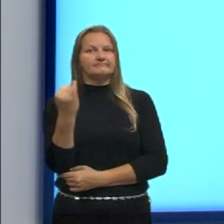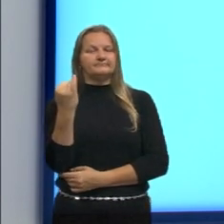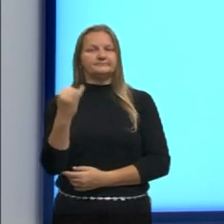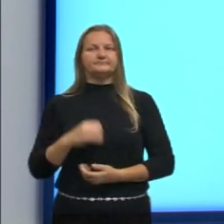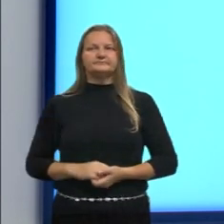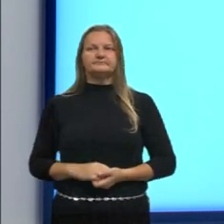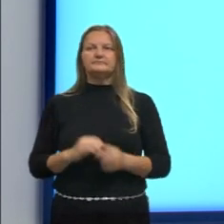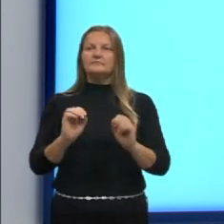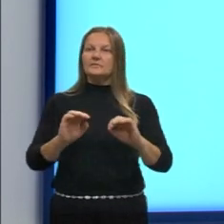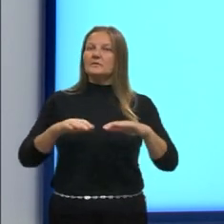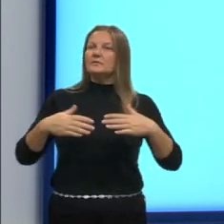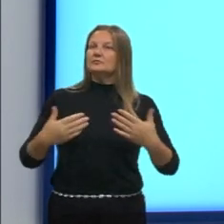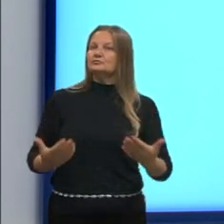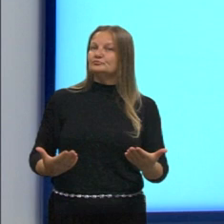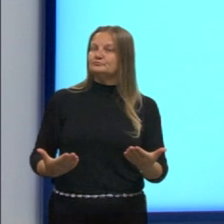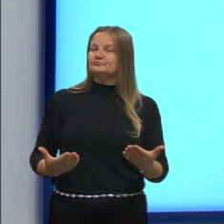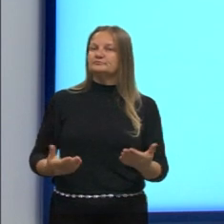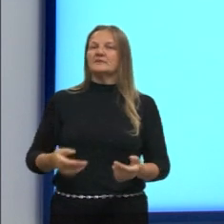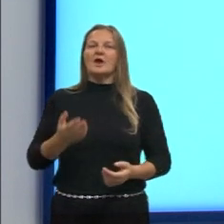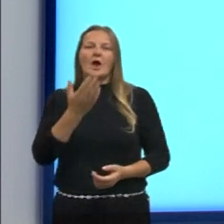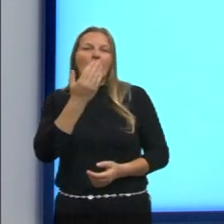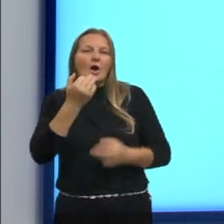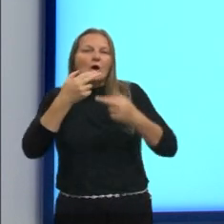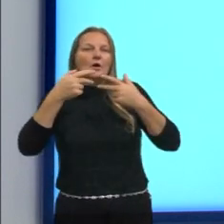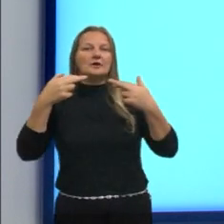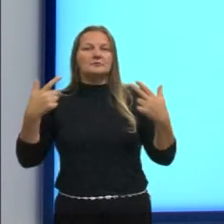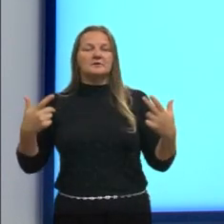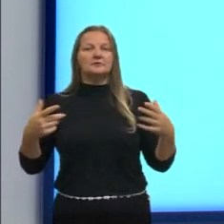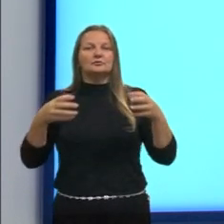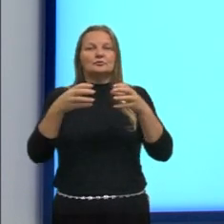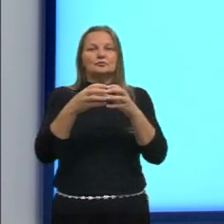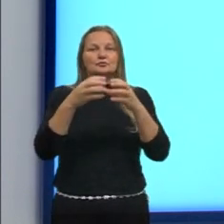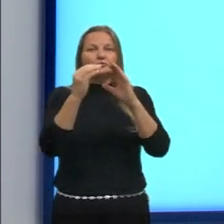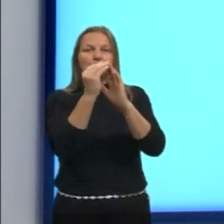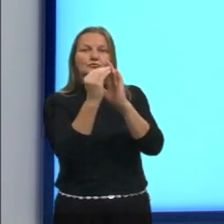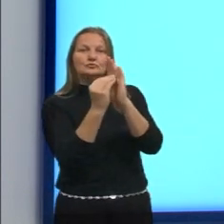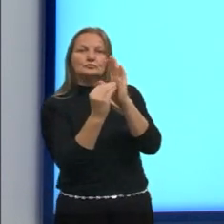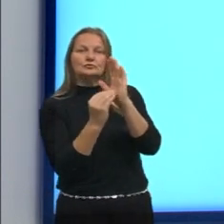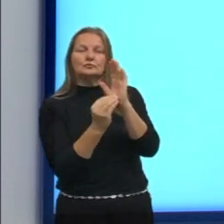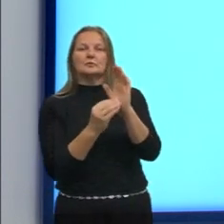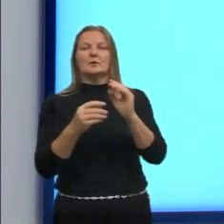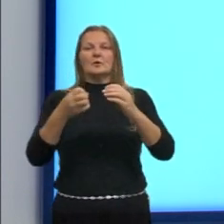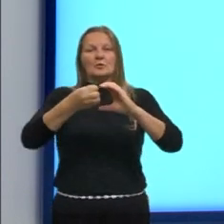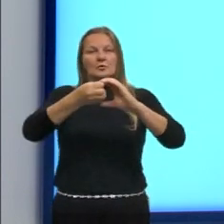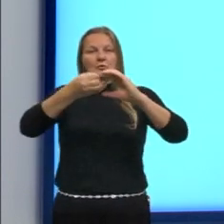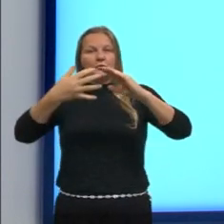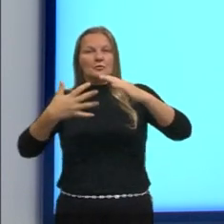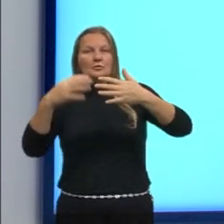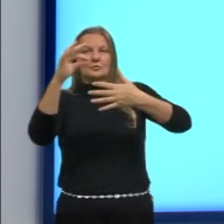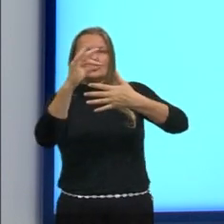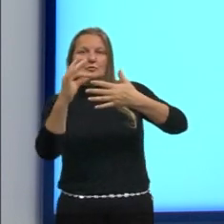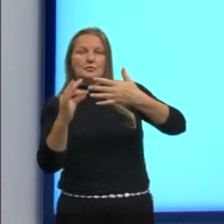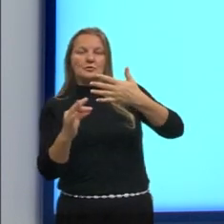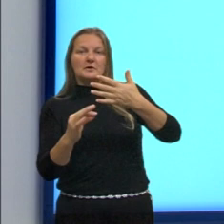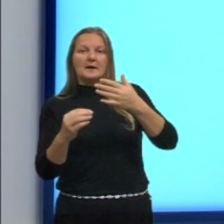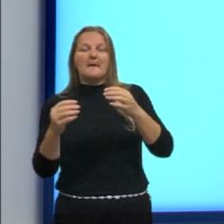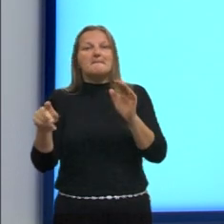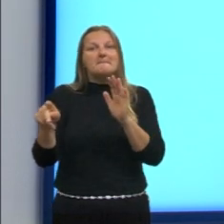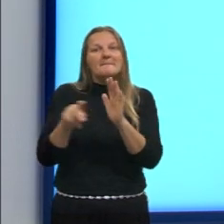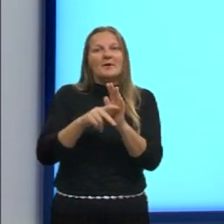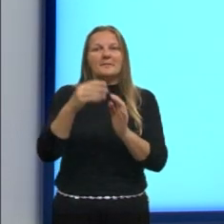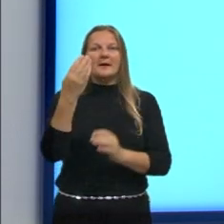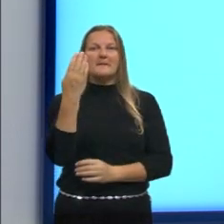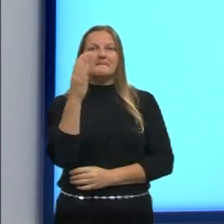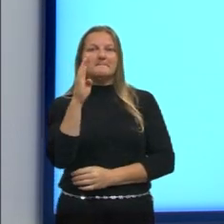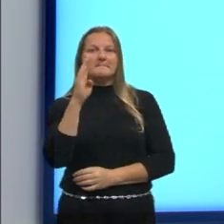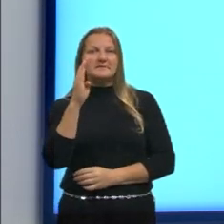então quando a gente fala de alimentos de composição de alimentos do nosso organismo a gente lembra da bioquímica que